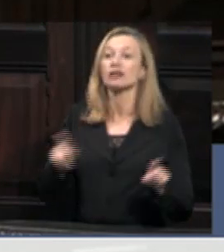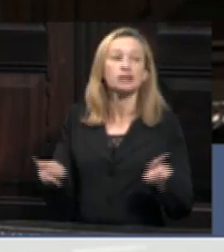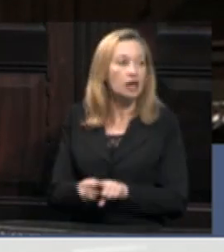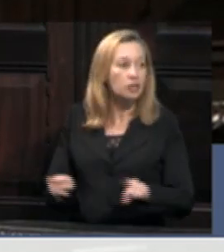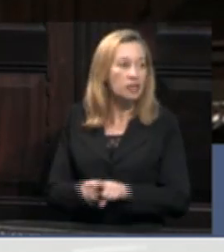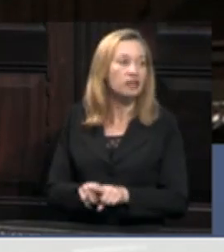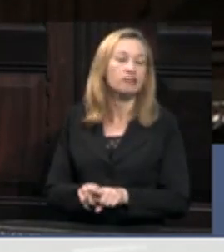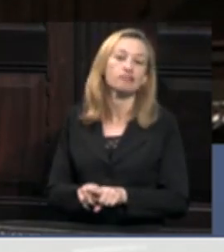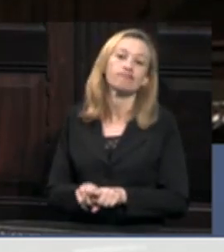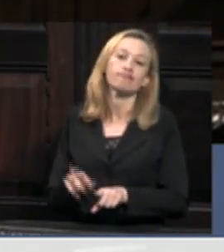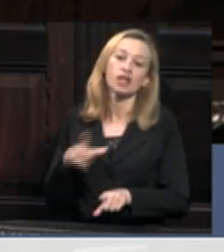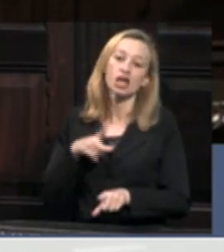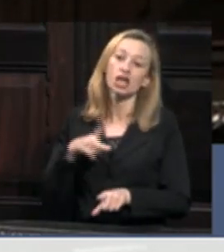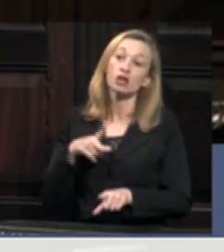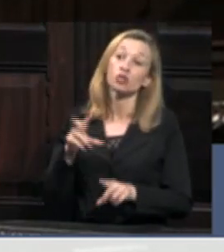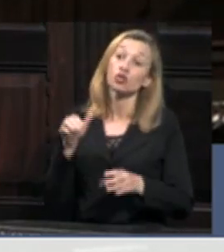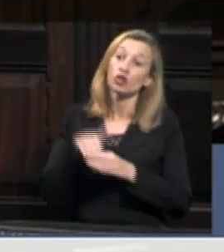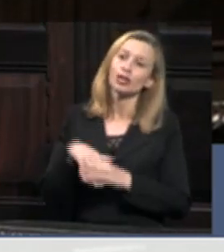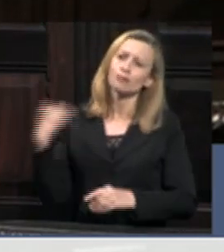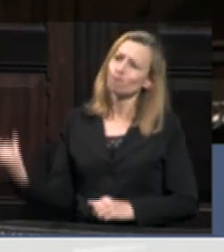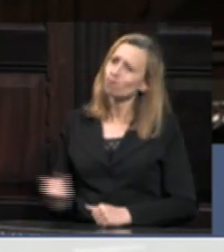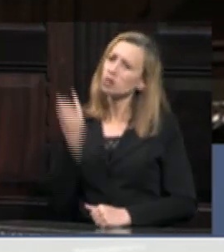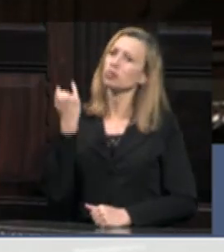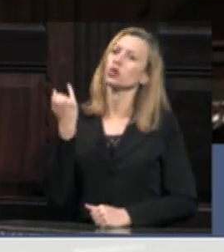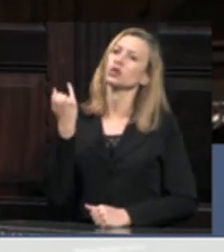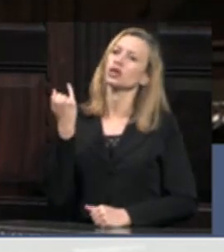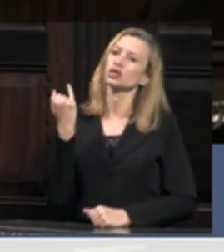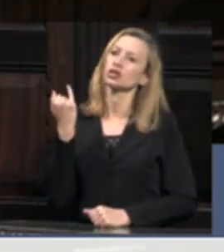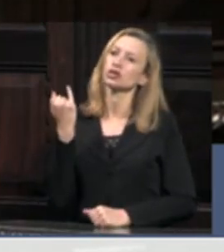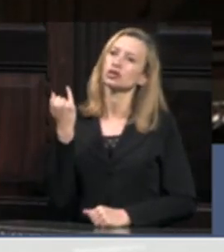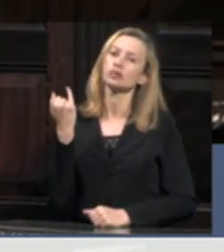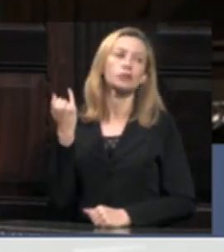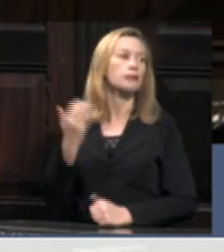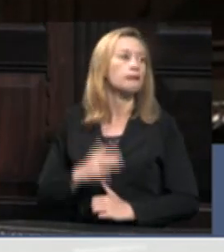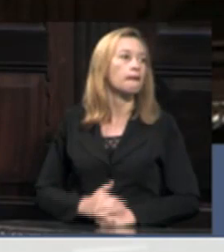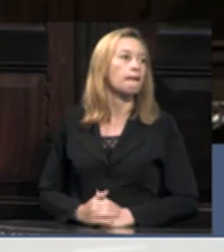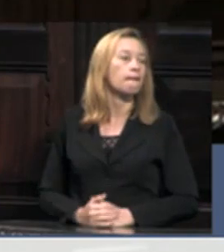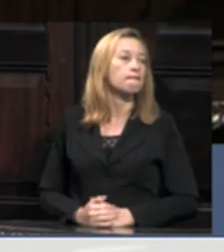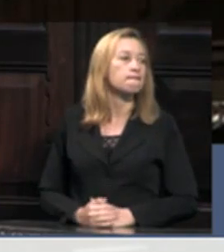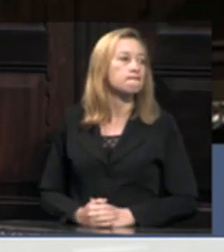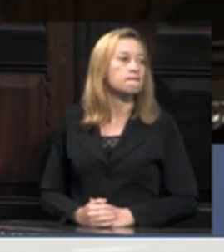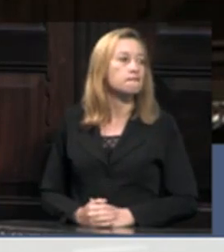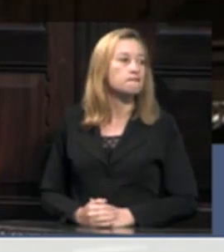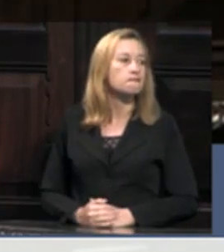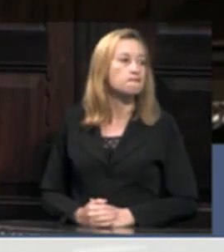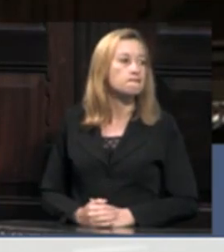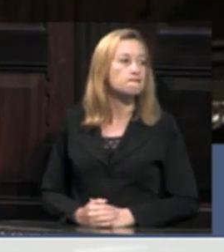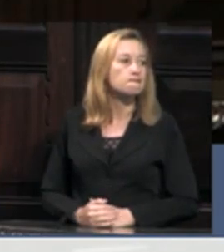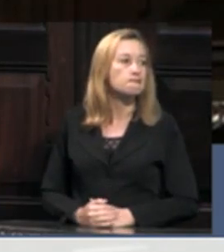teremos votações importantíssimas. A prorrogação